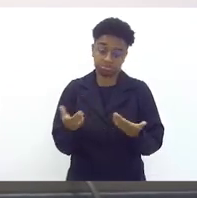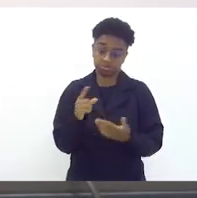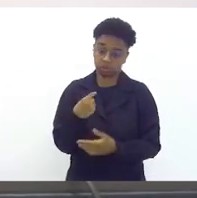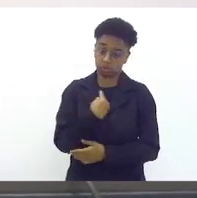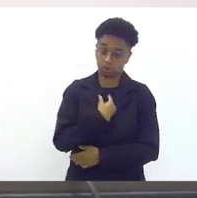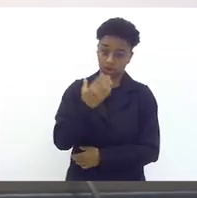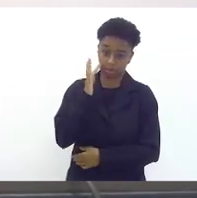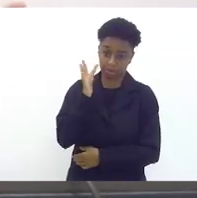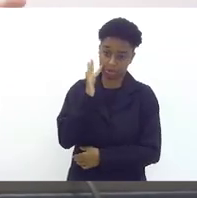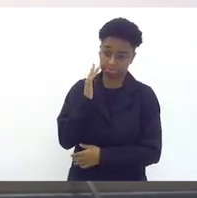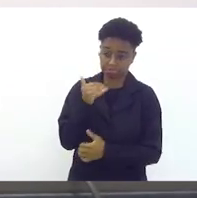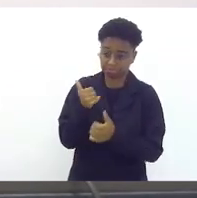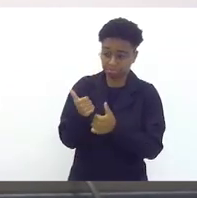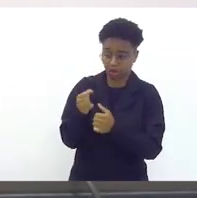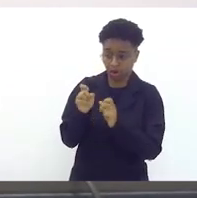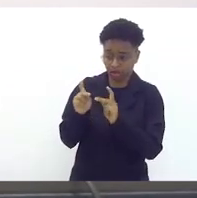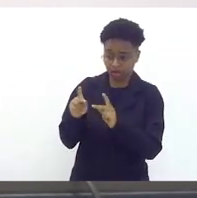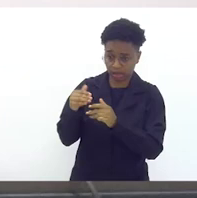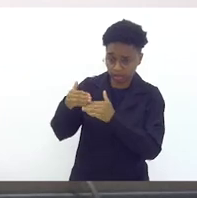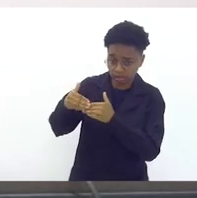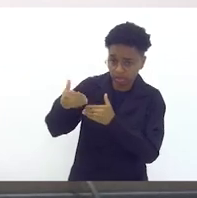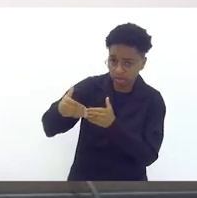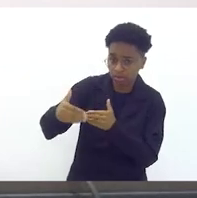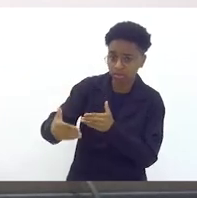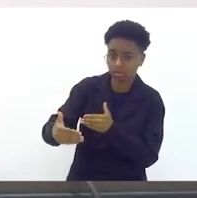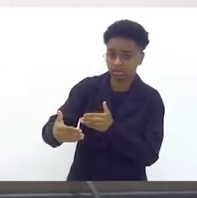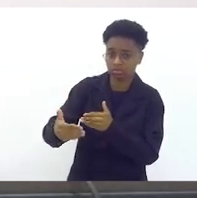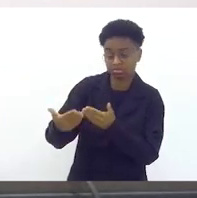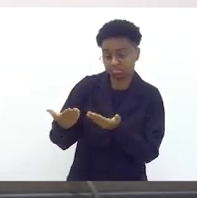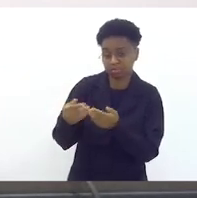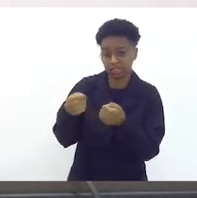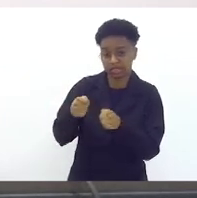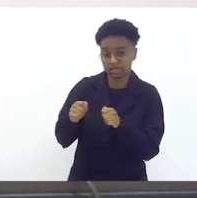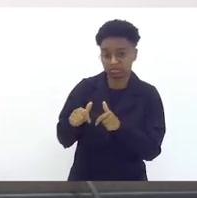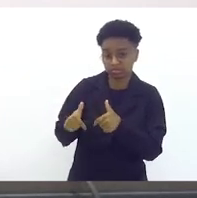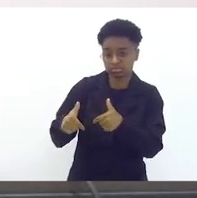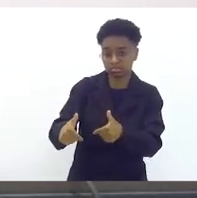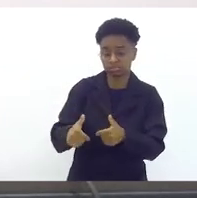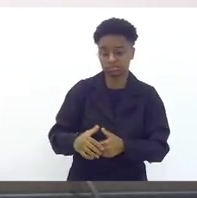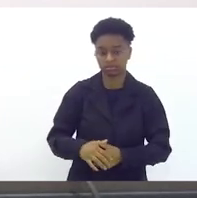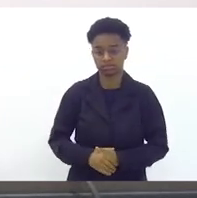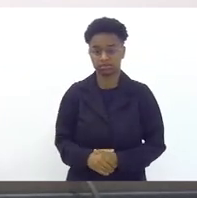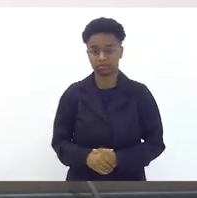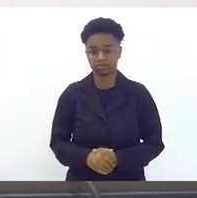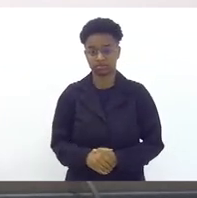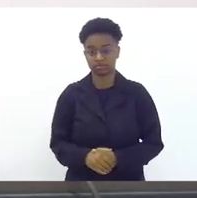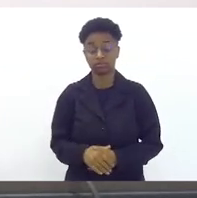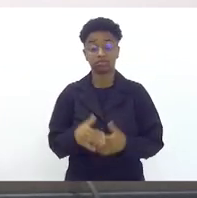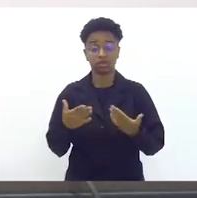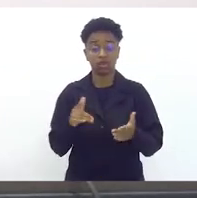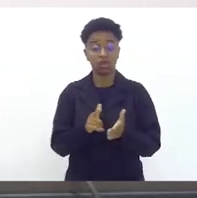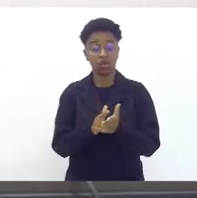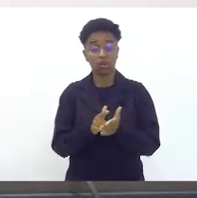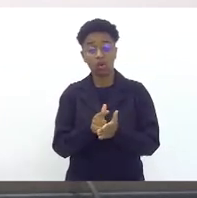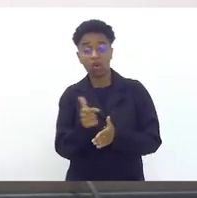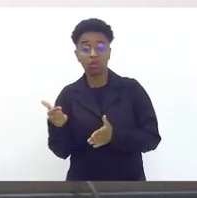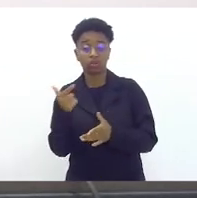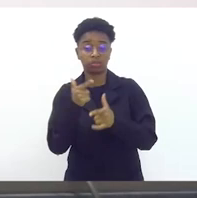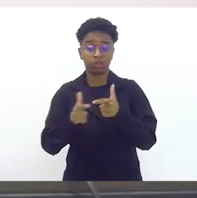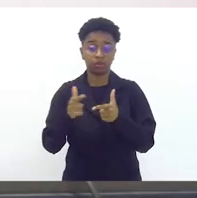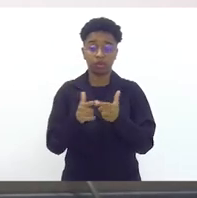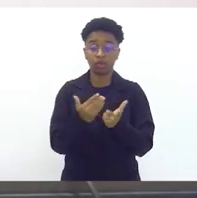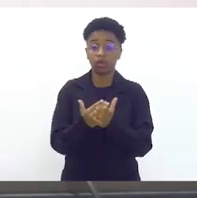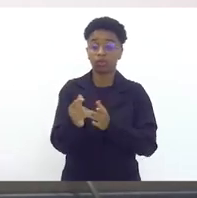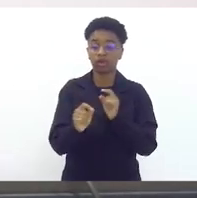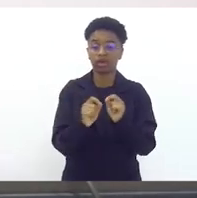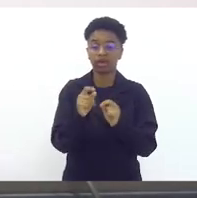Imaginávamos, bom, agora daqui para frente é implantar. Aí começou um outro processo,